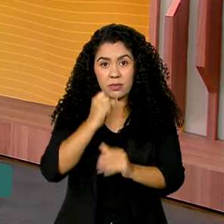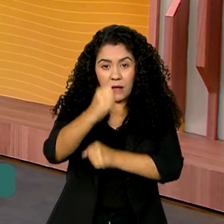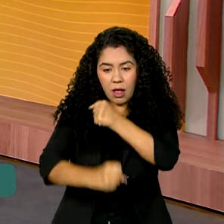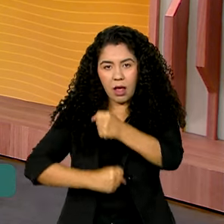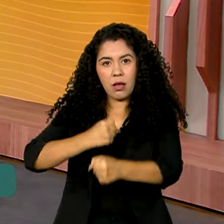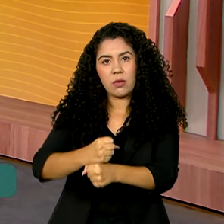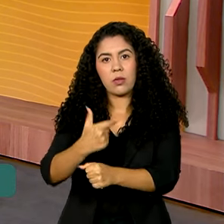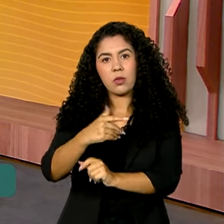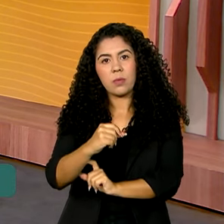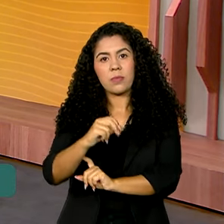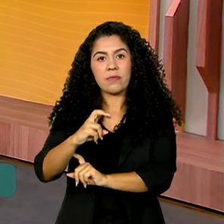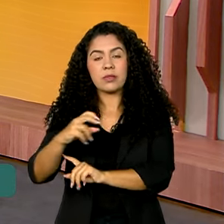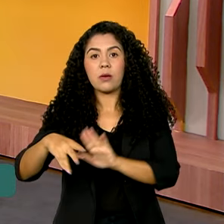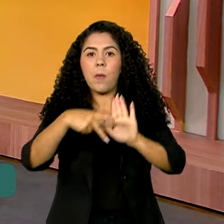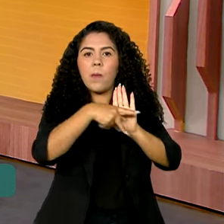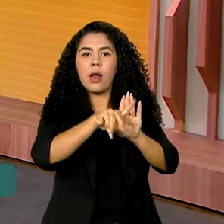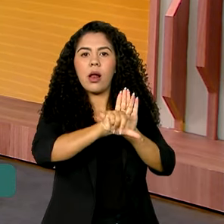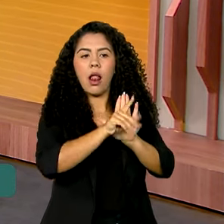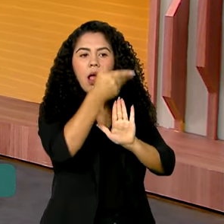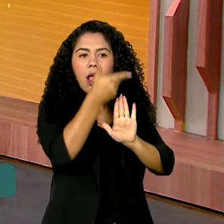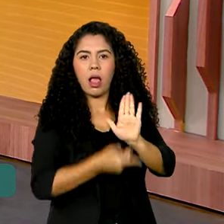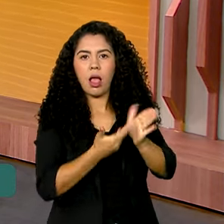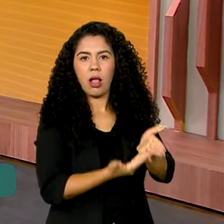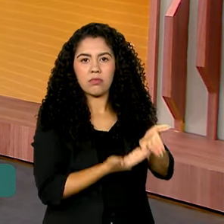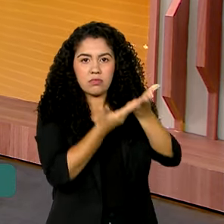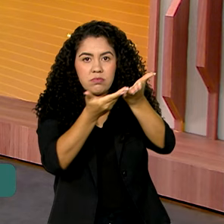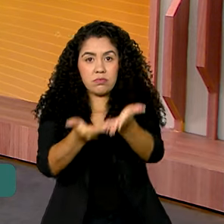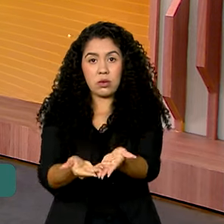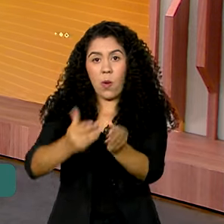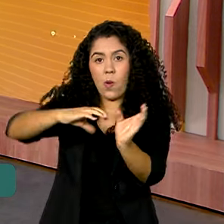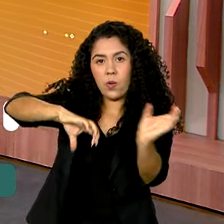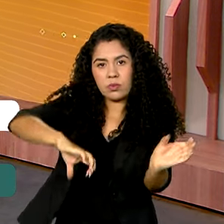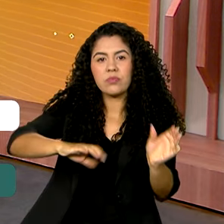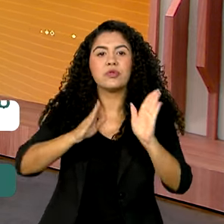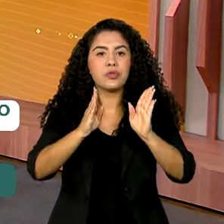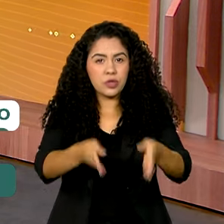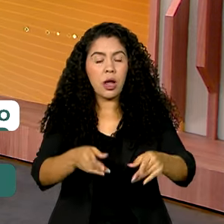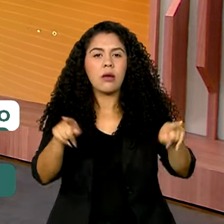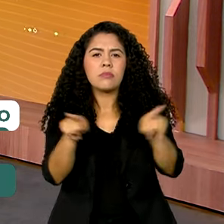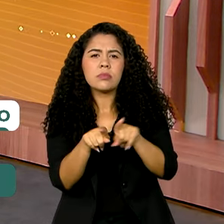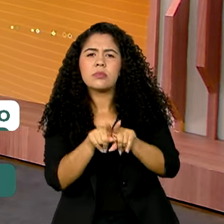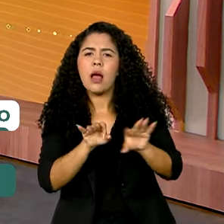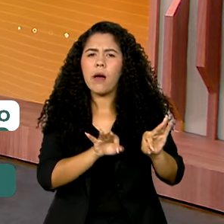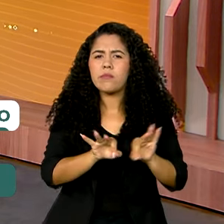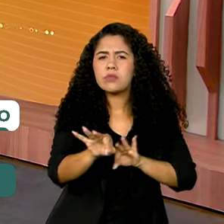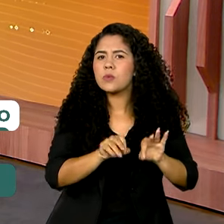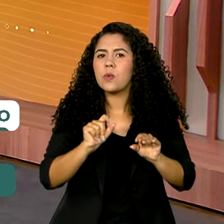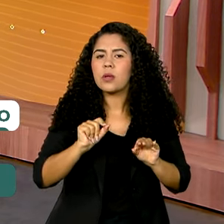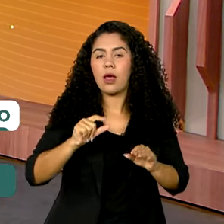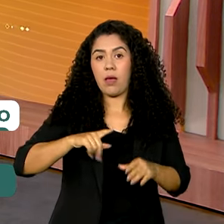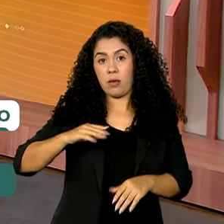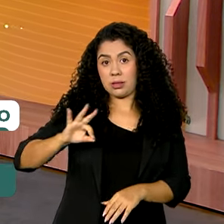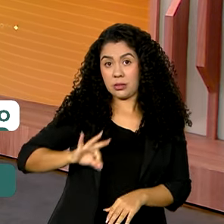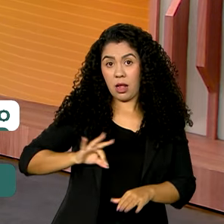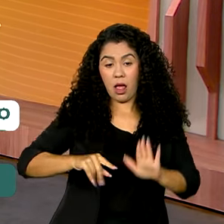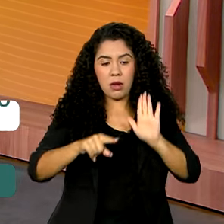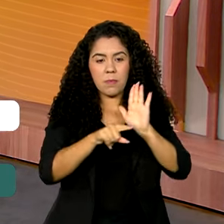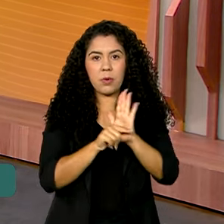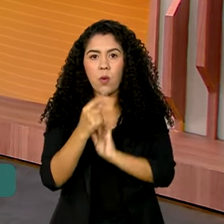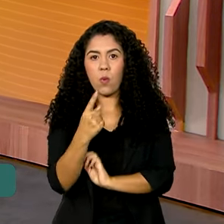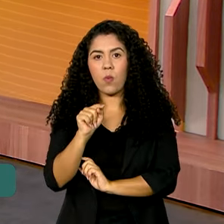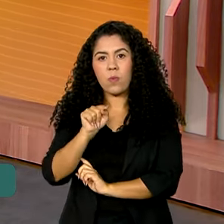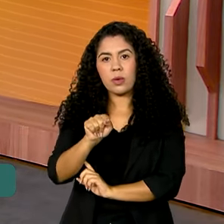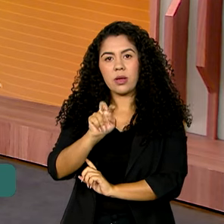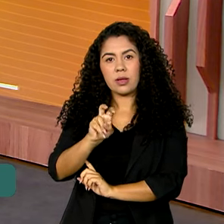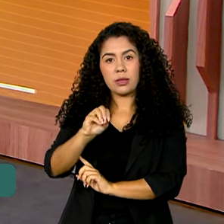O texto do projeto de lei foi enviado ao Congresso Nacional e prevê salário mínimo de R$ 1.509 para